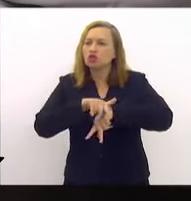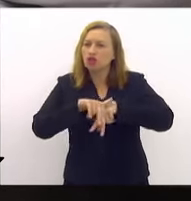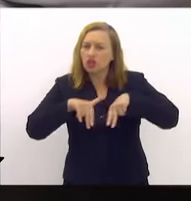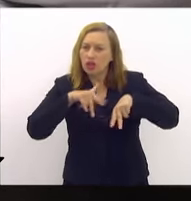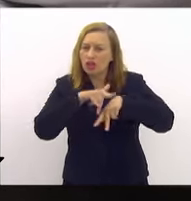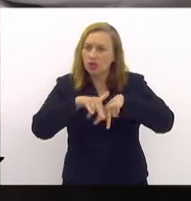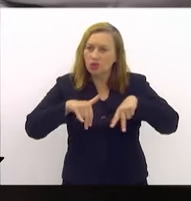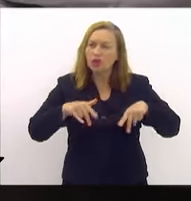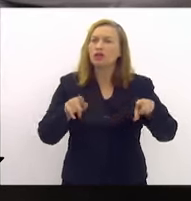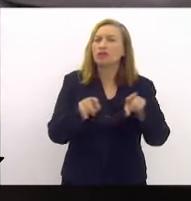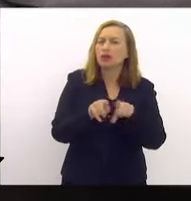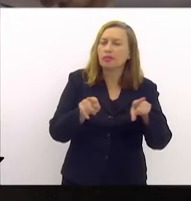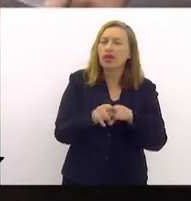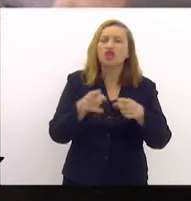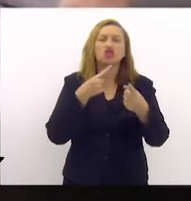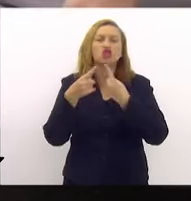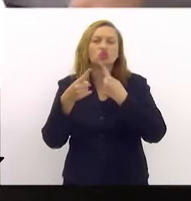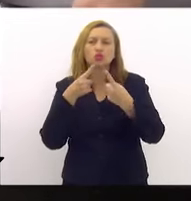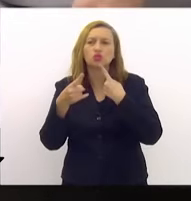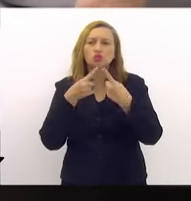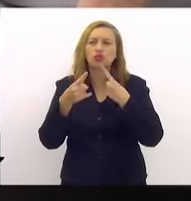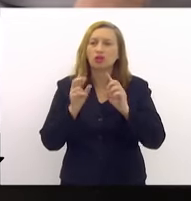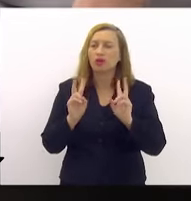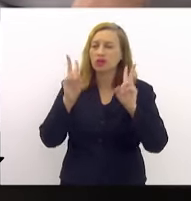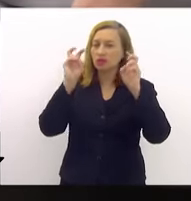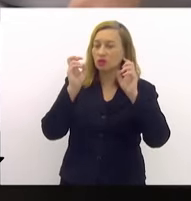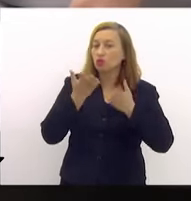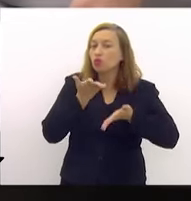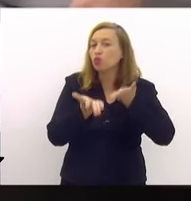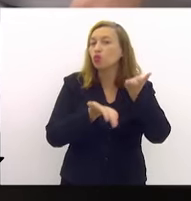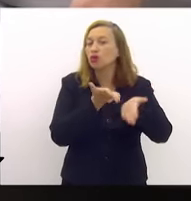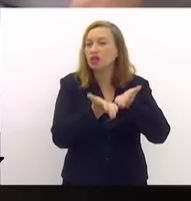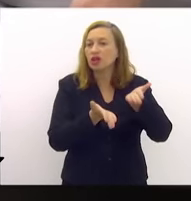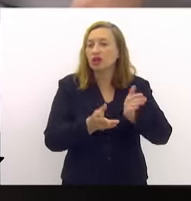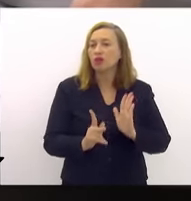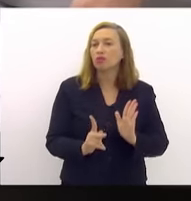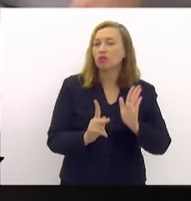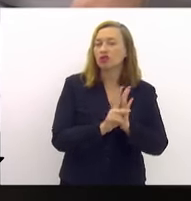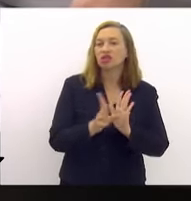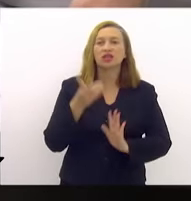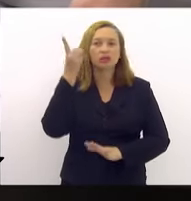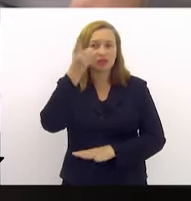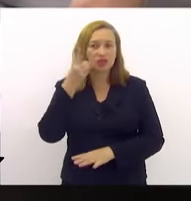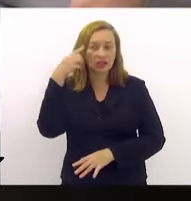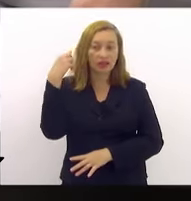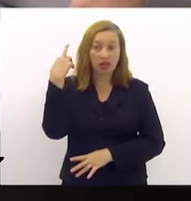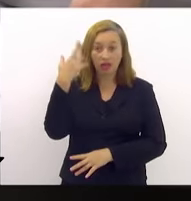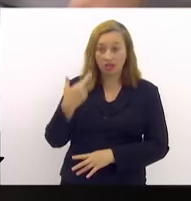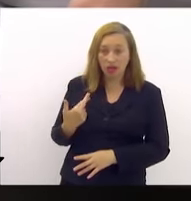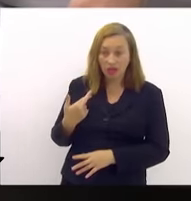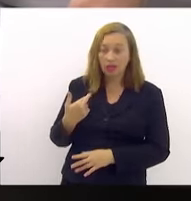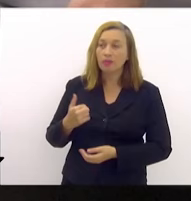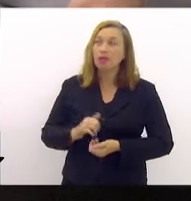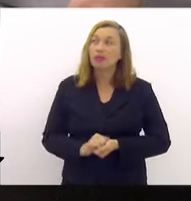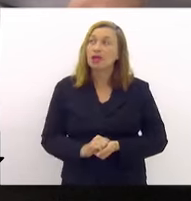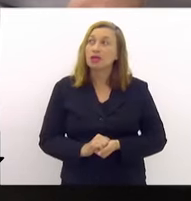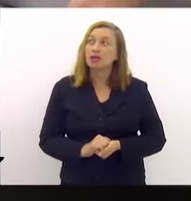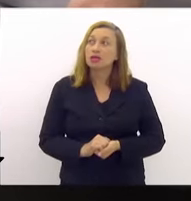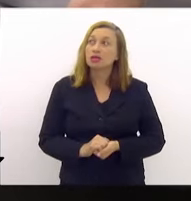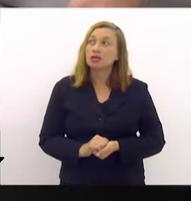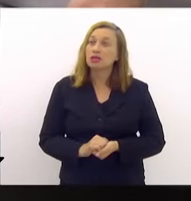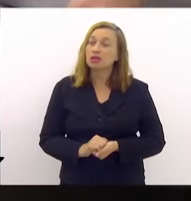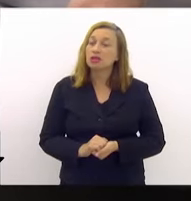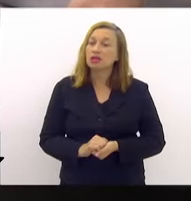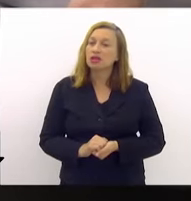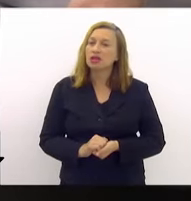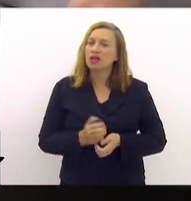também discutem a questão do cuidado. O projeto da deputada Renata, ele, de alguma forma, ele tenta